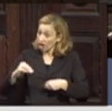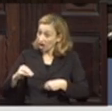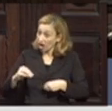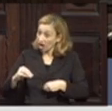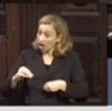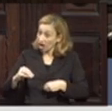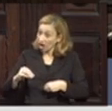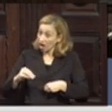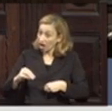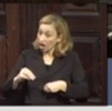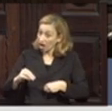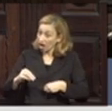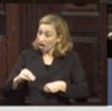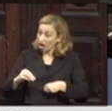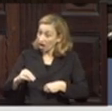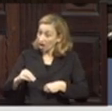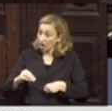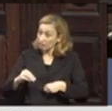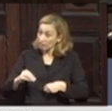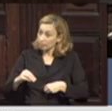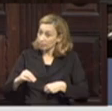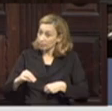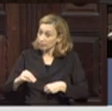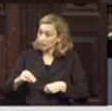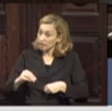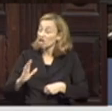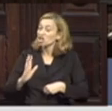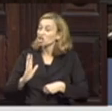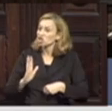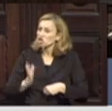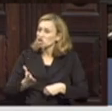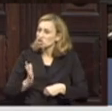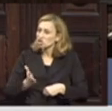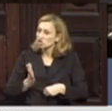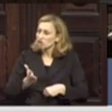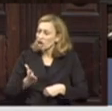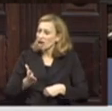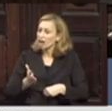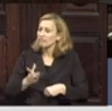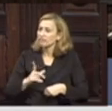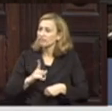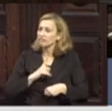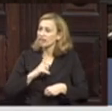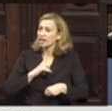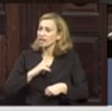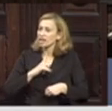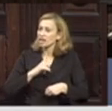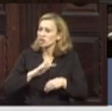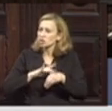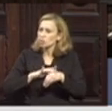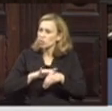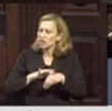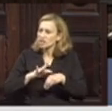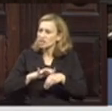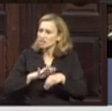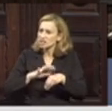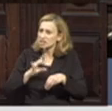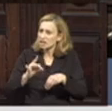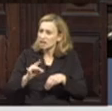para vacinar aqueles que não vêm aos postos de saúde. Isso é essencial, porque na hora